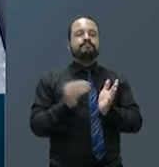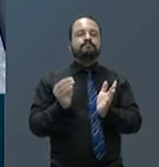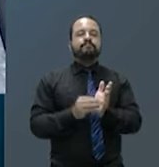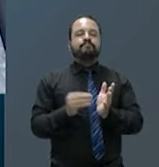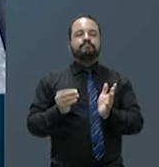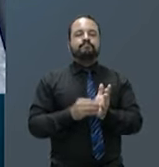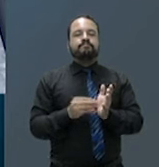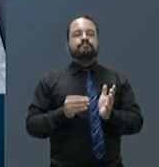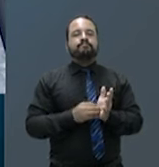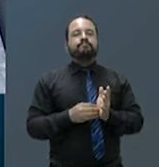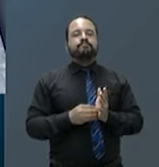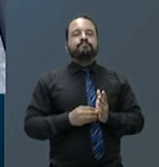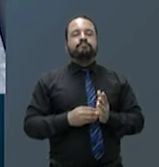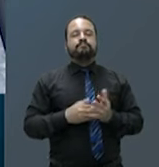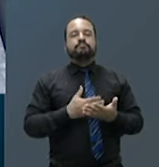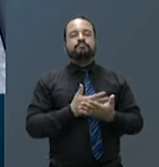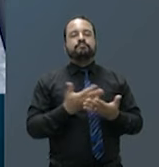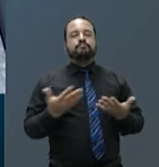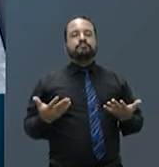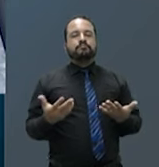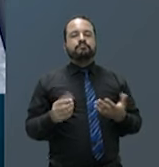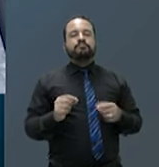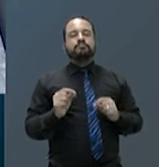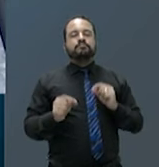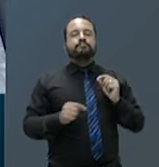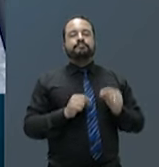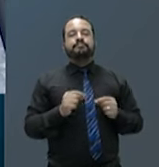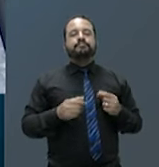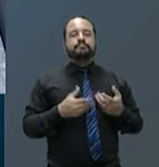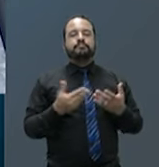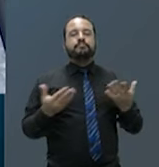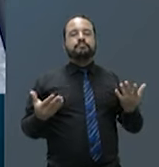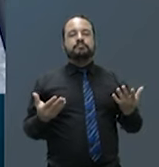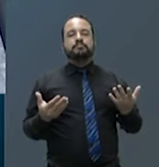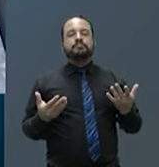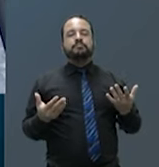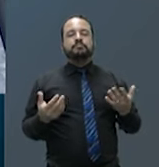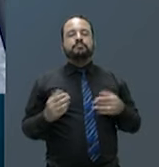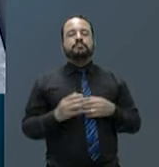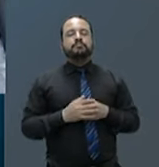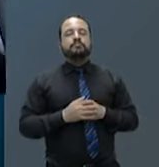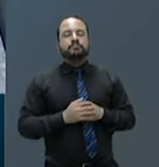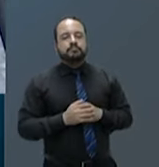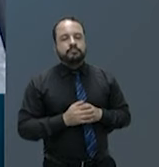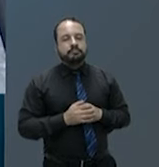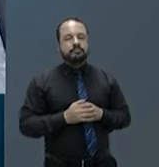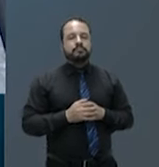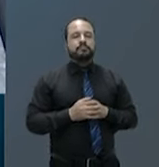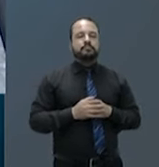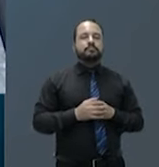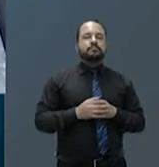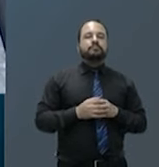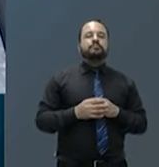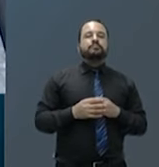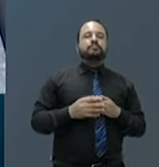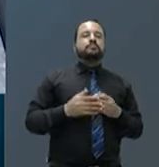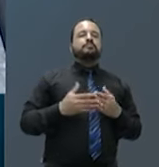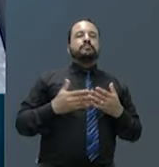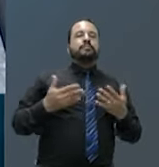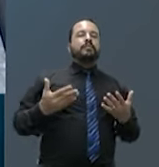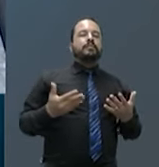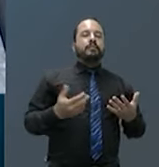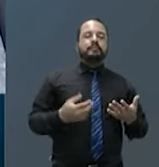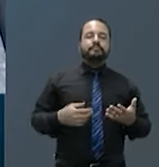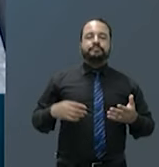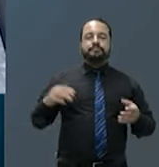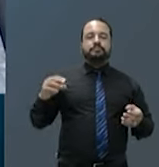de forma explícita o sobrestamento do feito. Ainda que ela não tenha feito explicitamente,